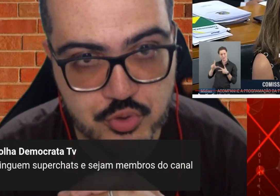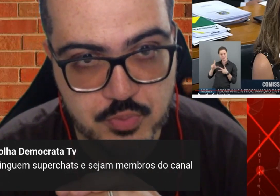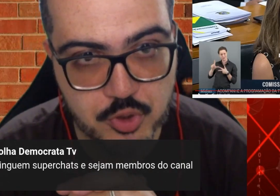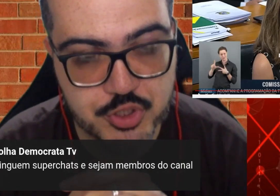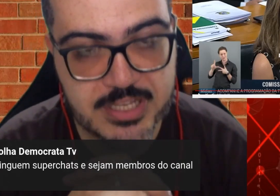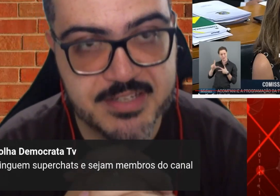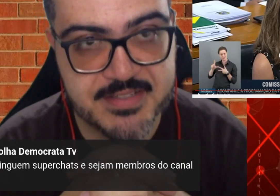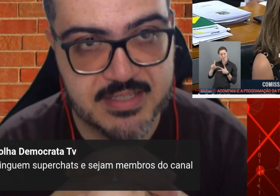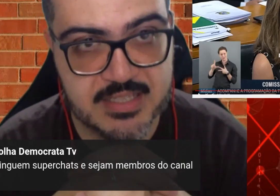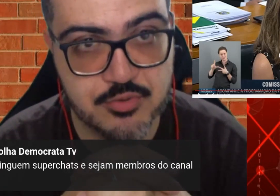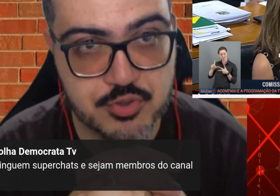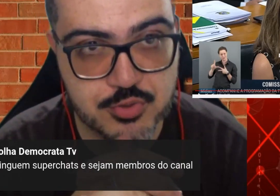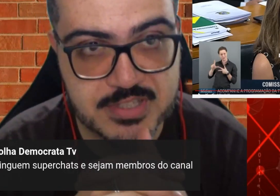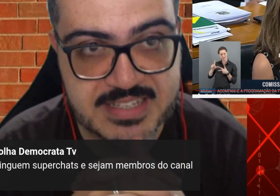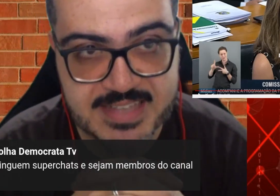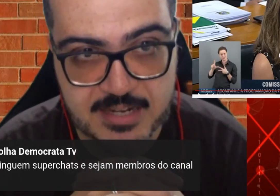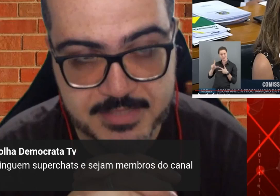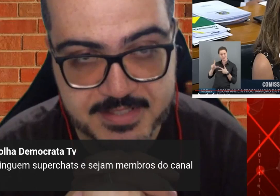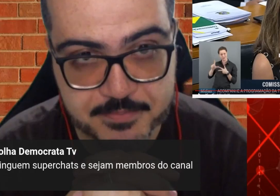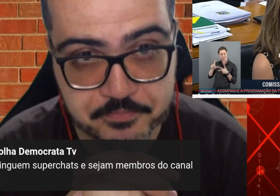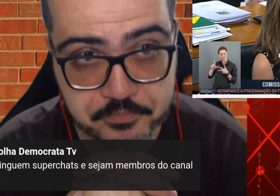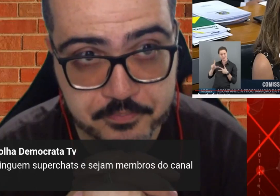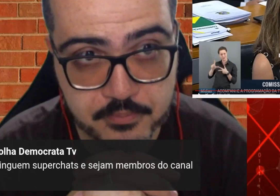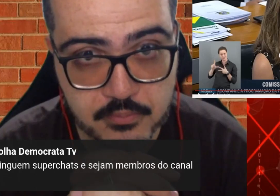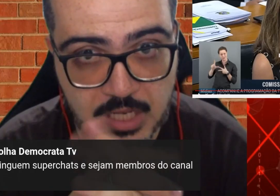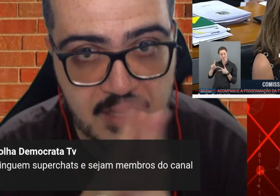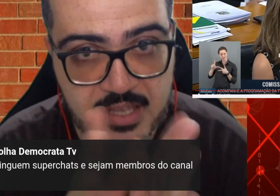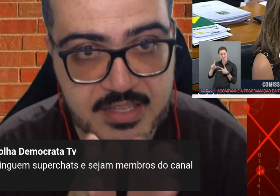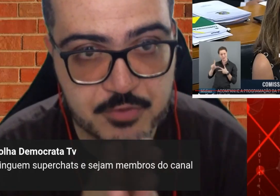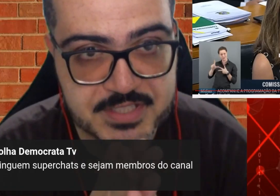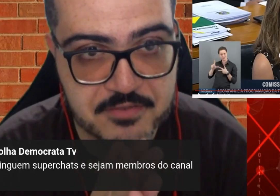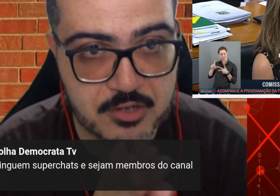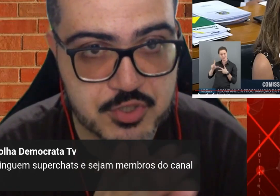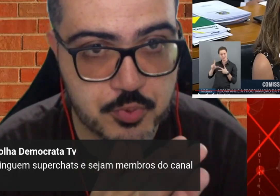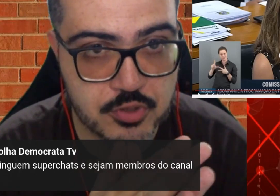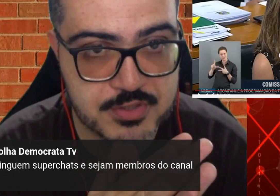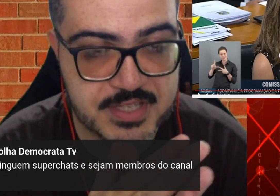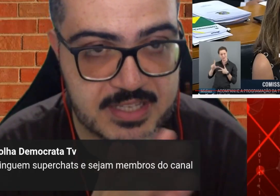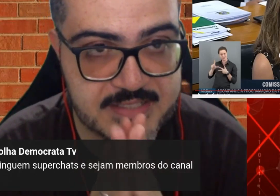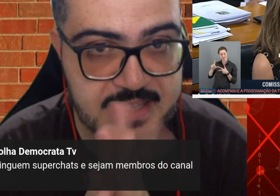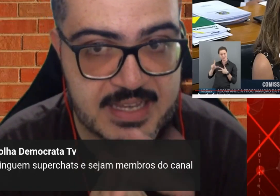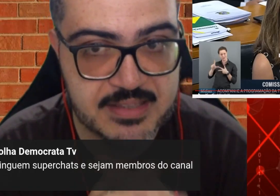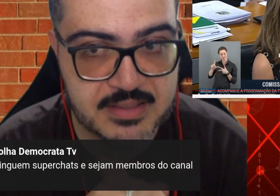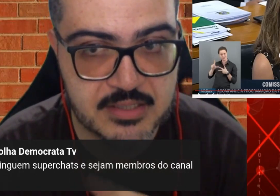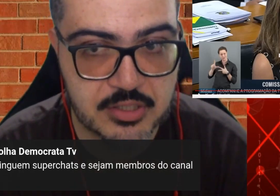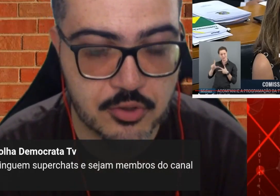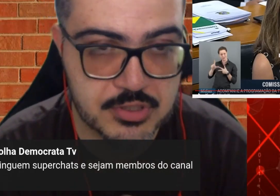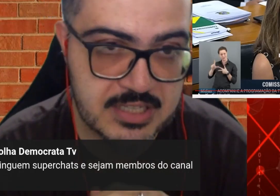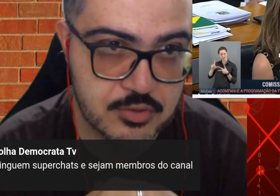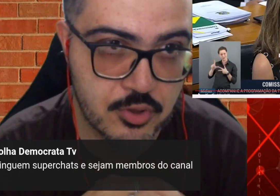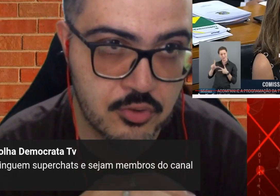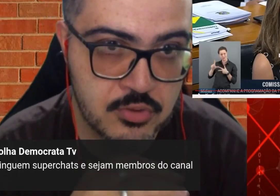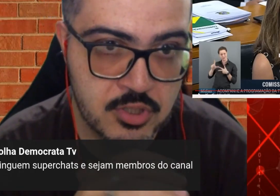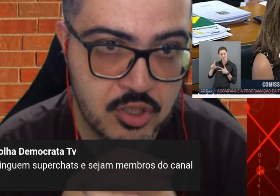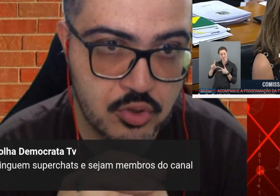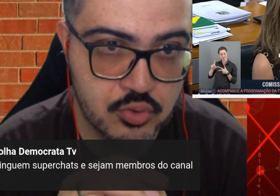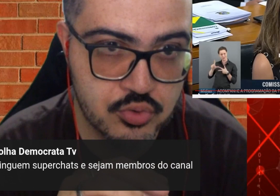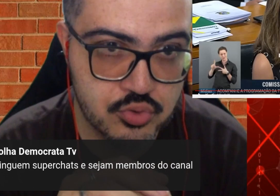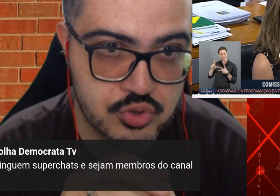no discurso bolsonarista, tá? No discurso das armas. E você vê aos poucos que ela está entrando em contato